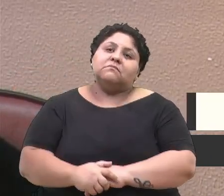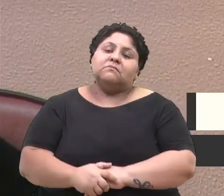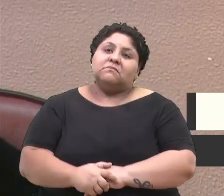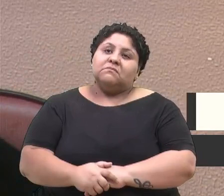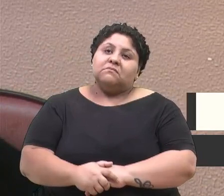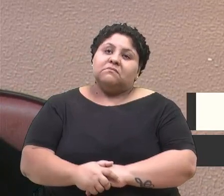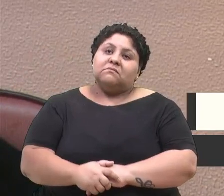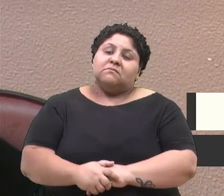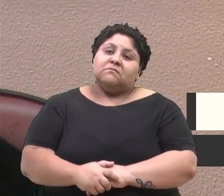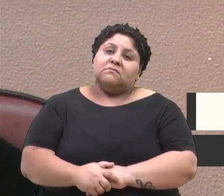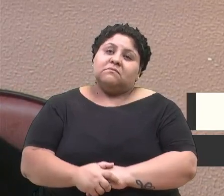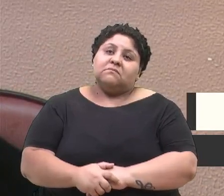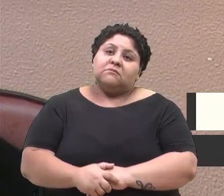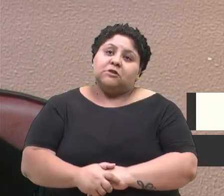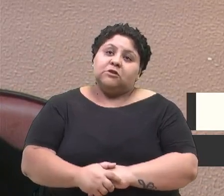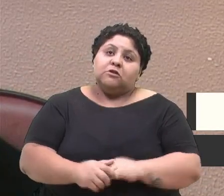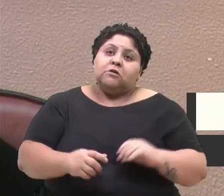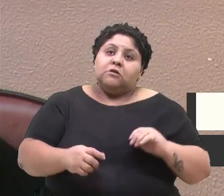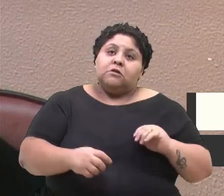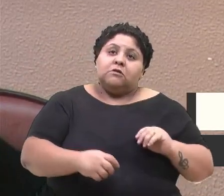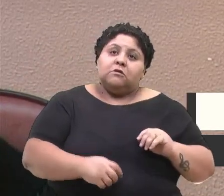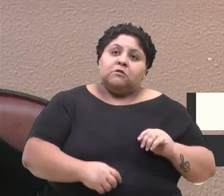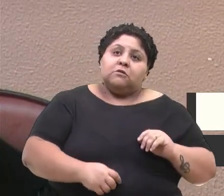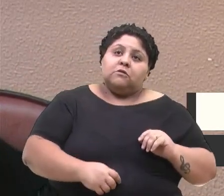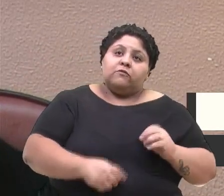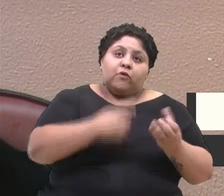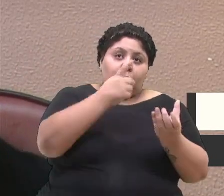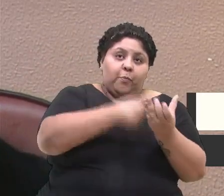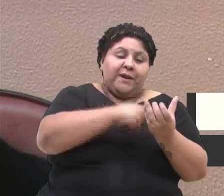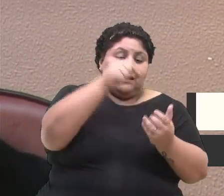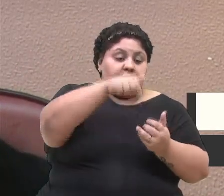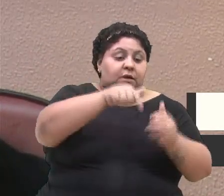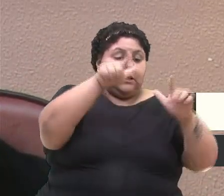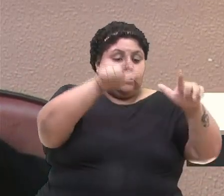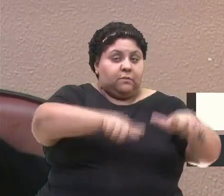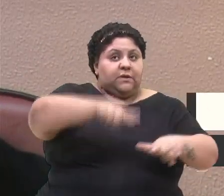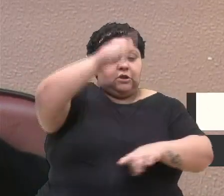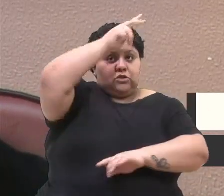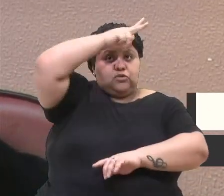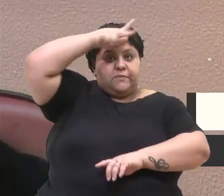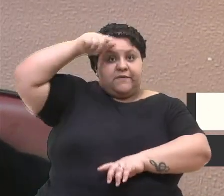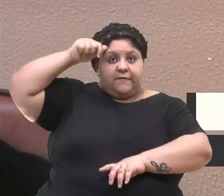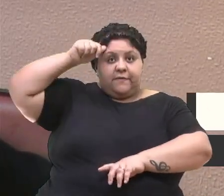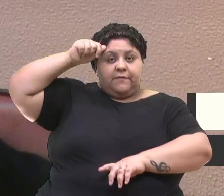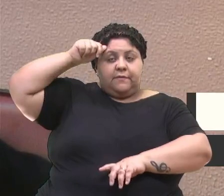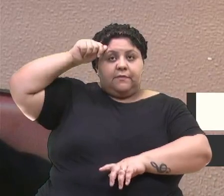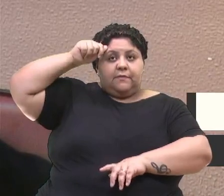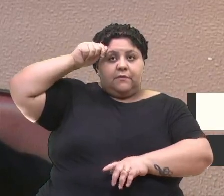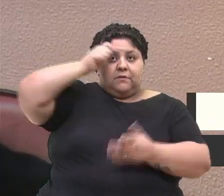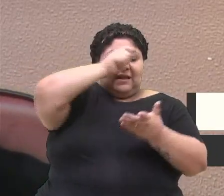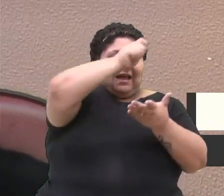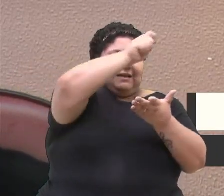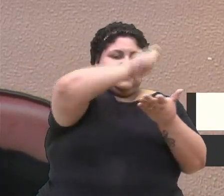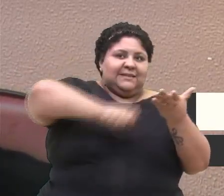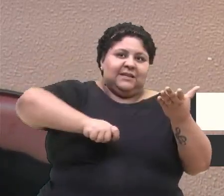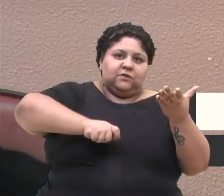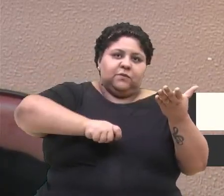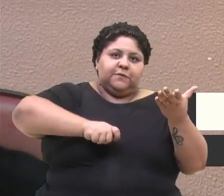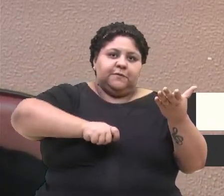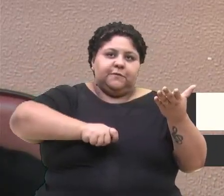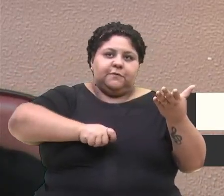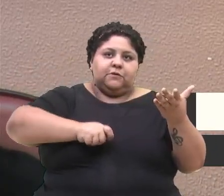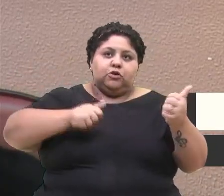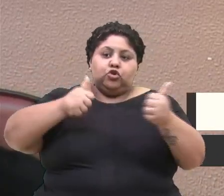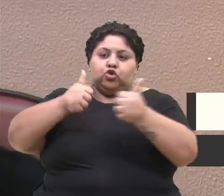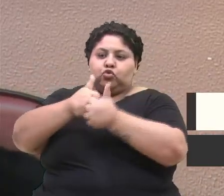foi marcado aqui no gabinete do prefeito, no Salão Nobre, assinatura com o governo do